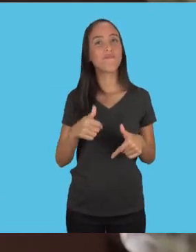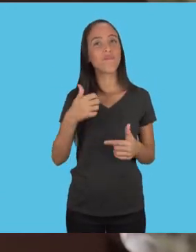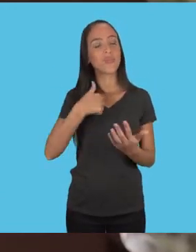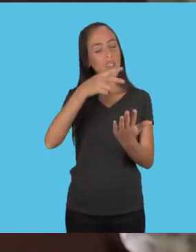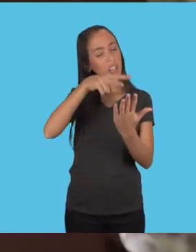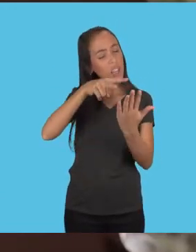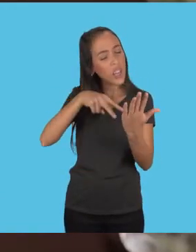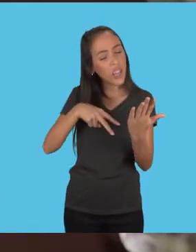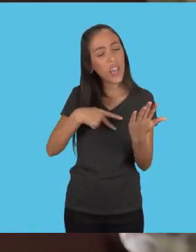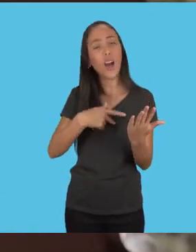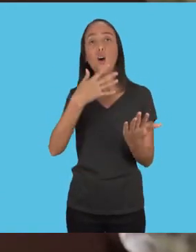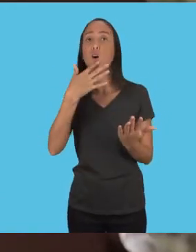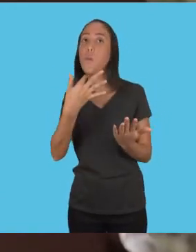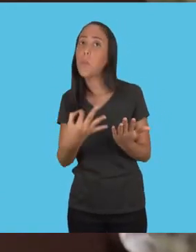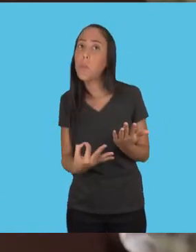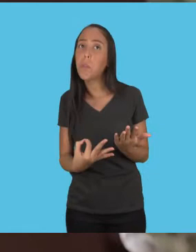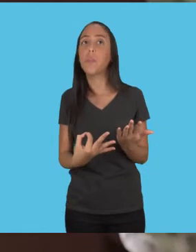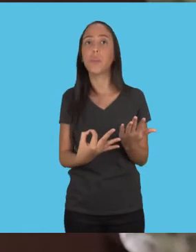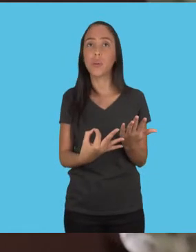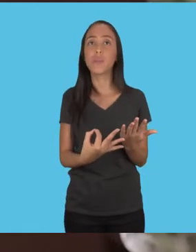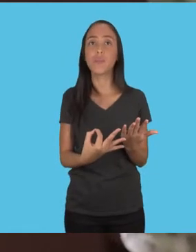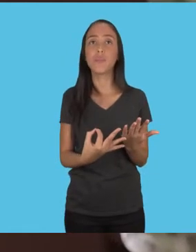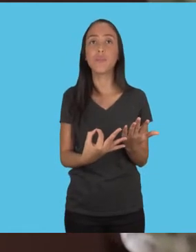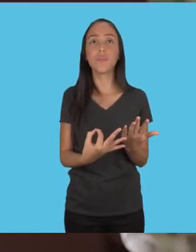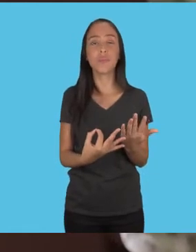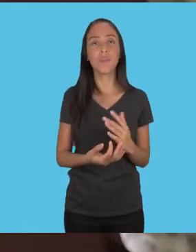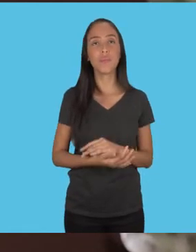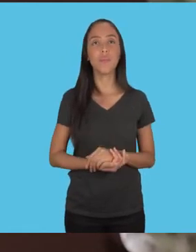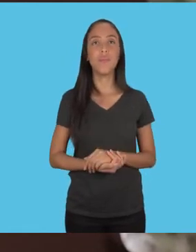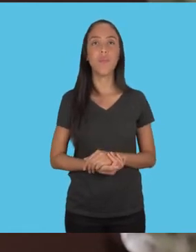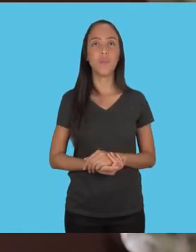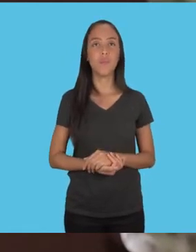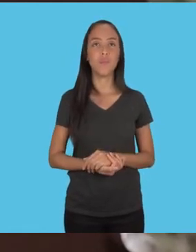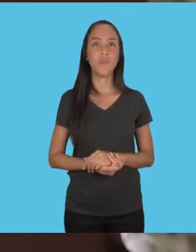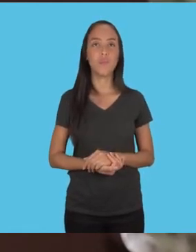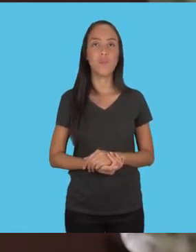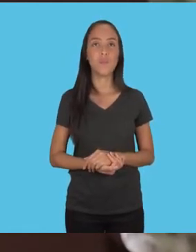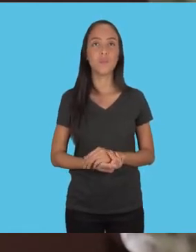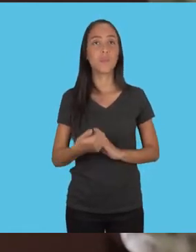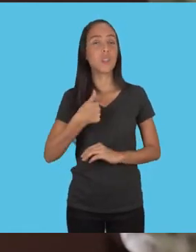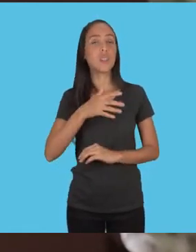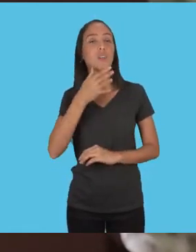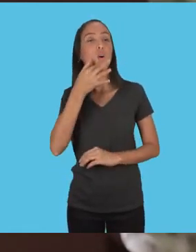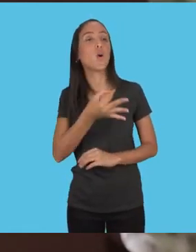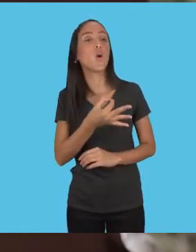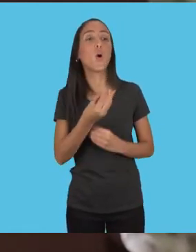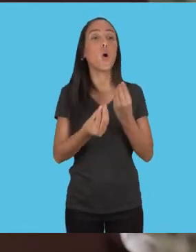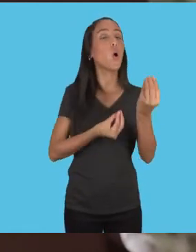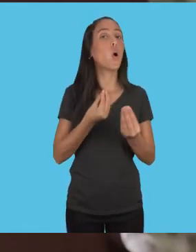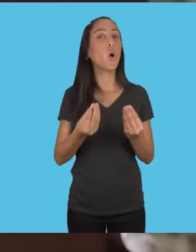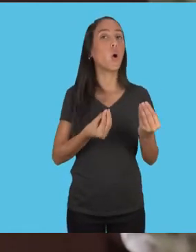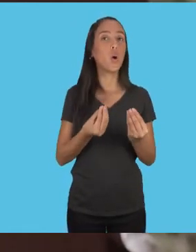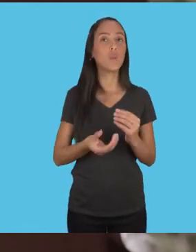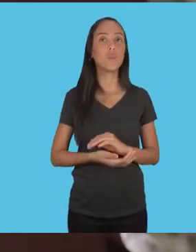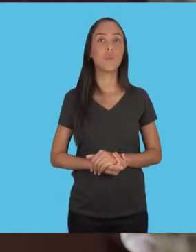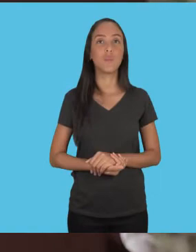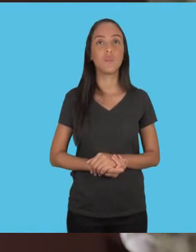lia e dava os palpites, né? E fazia crítica.